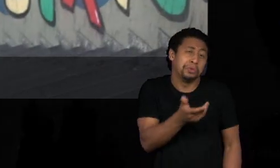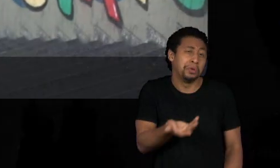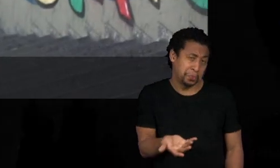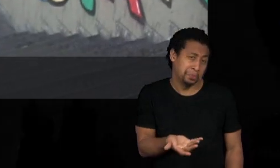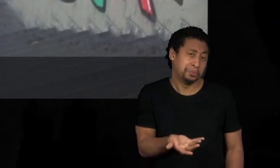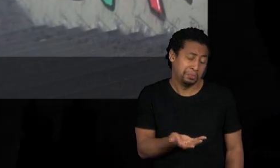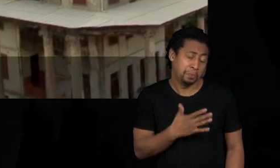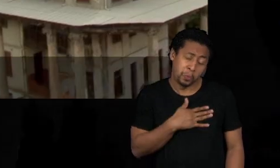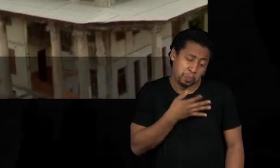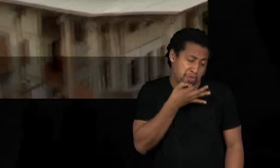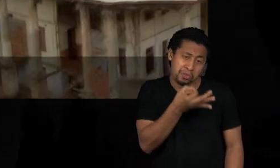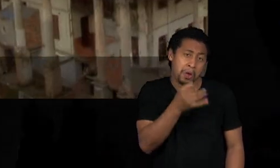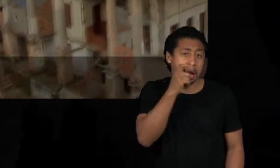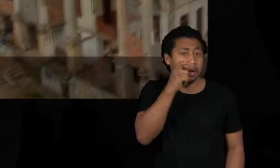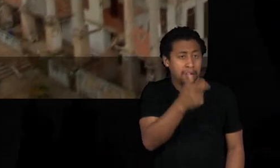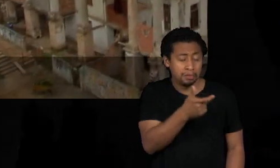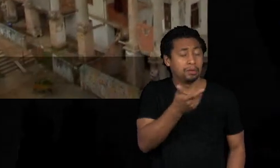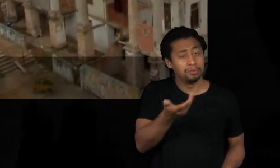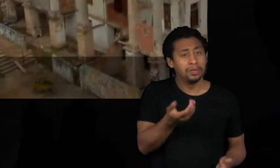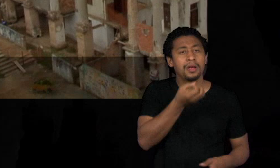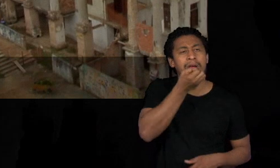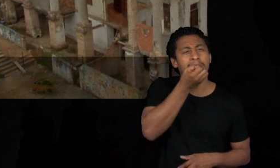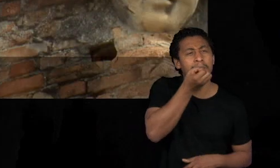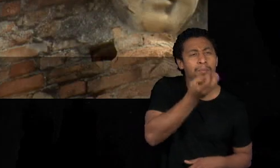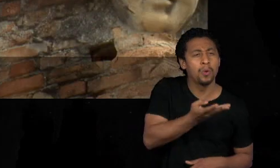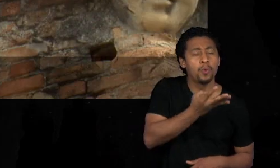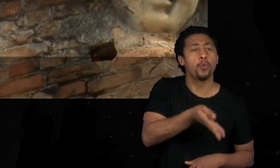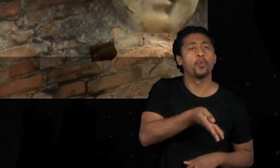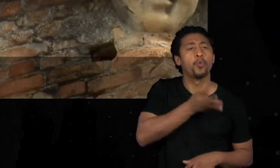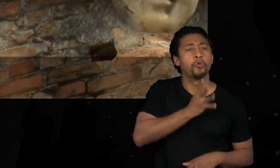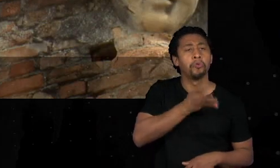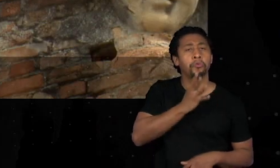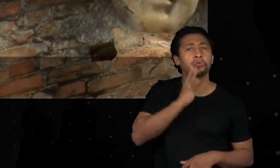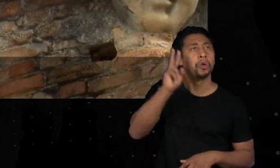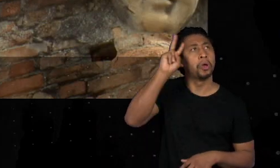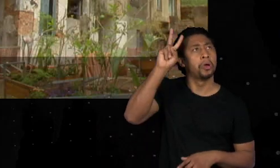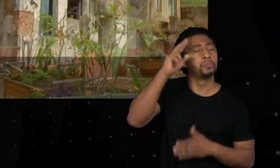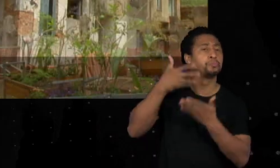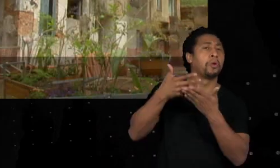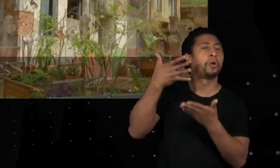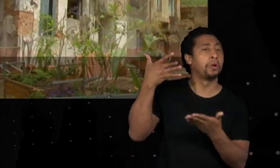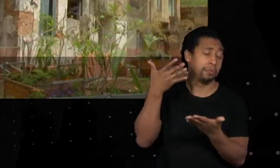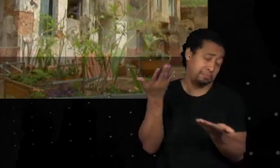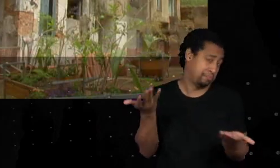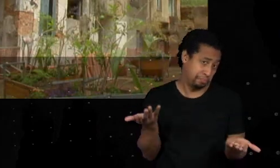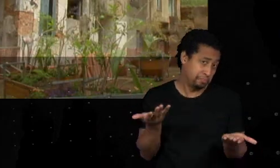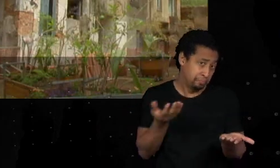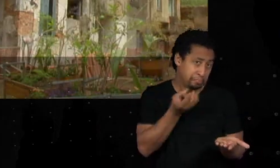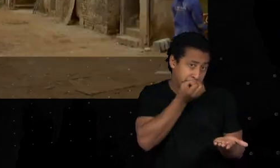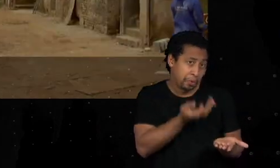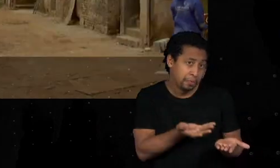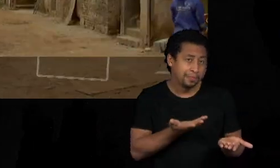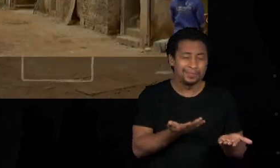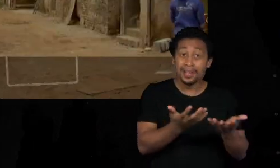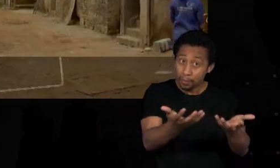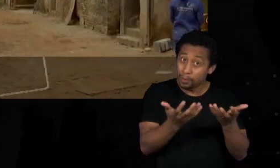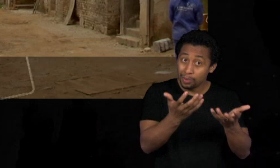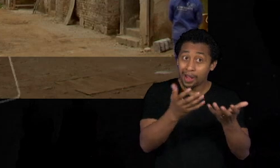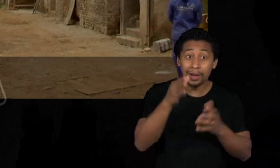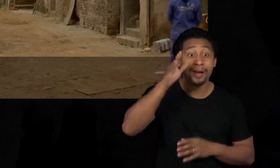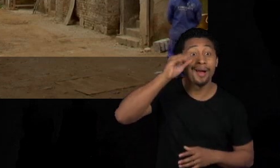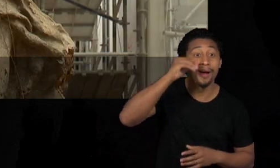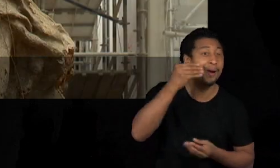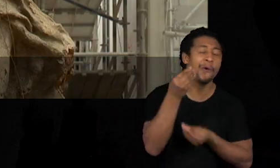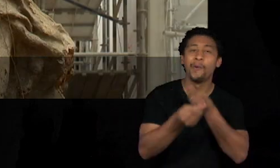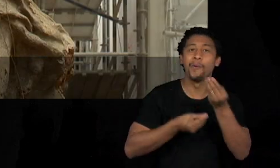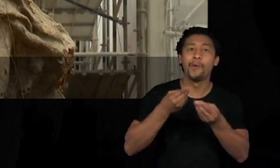Eu acho bom saber como é que... E também não deixa de ser importante, porque a gente não deixa de querer saber como viviam os